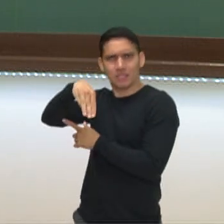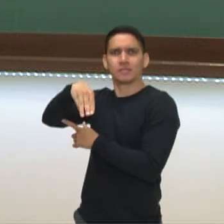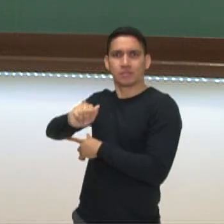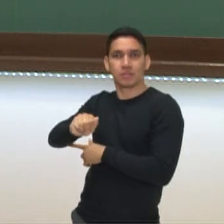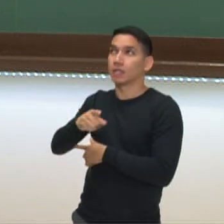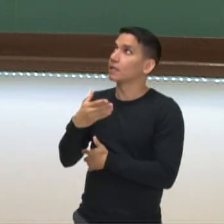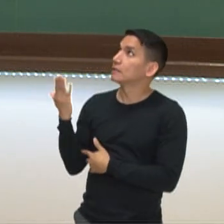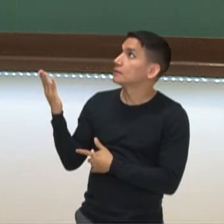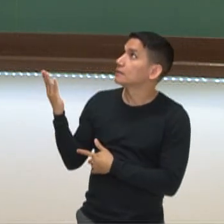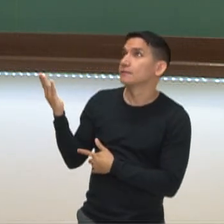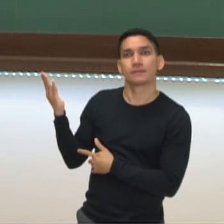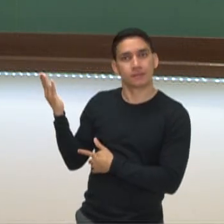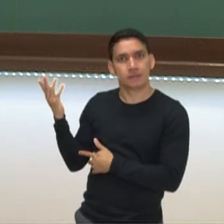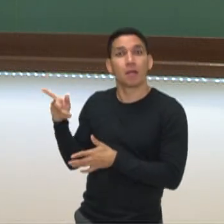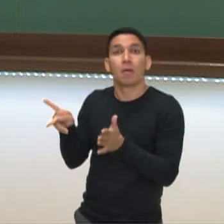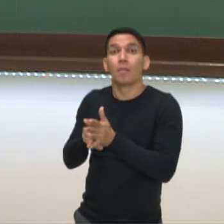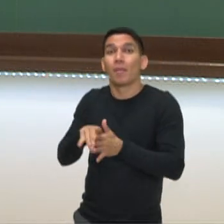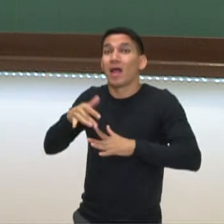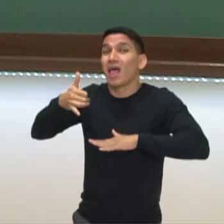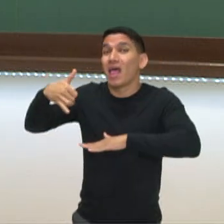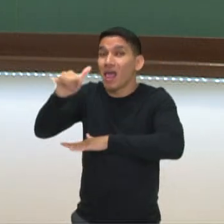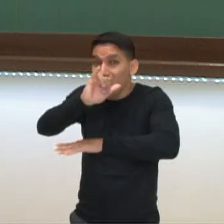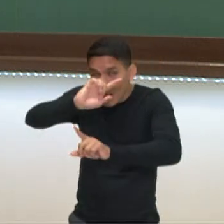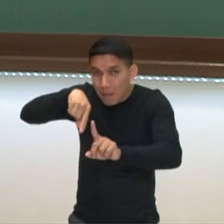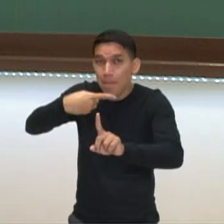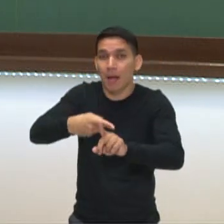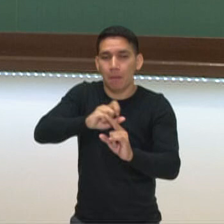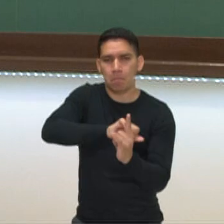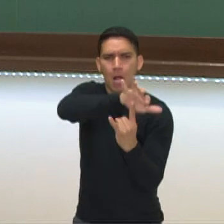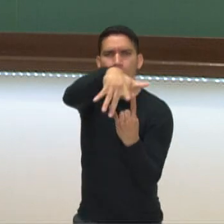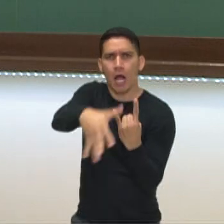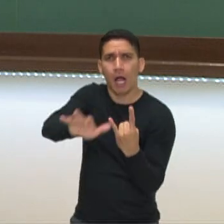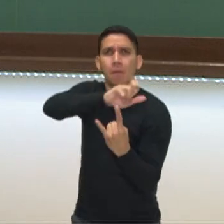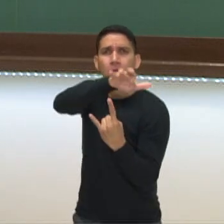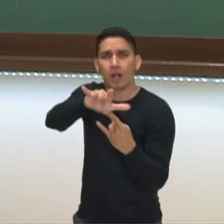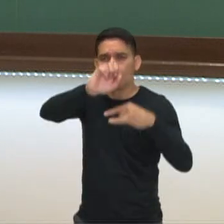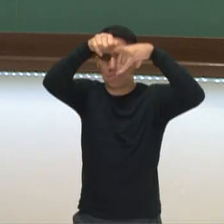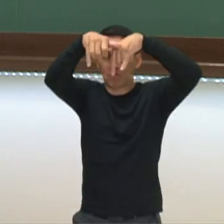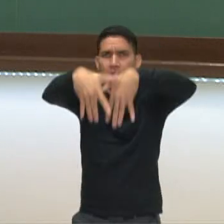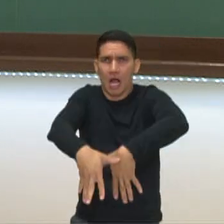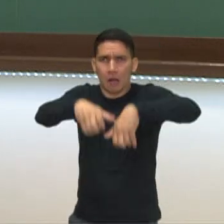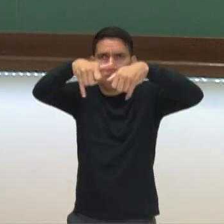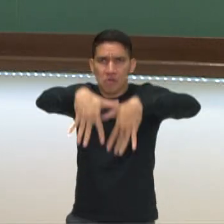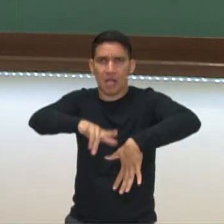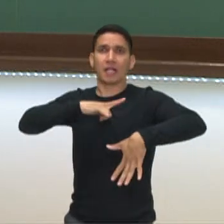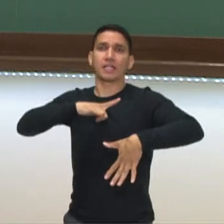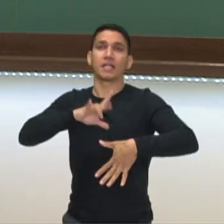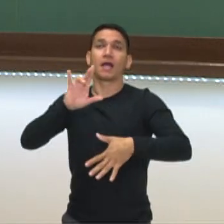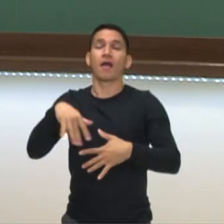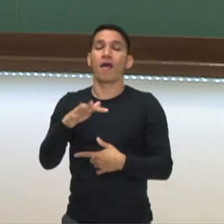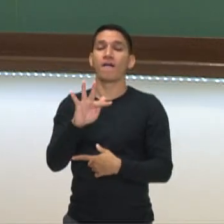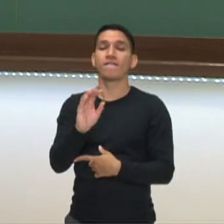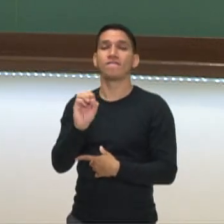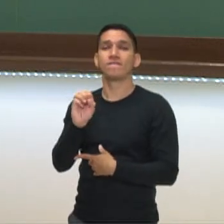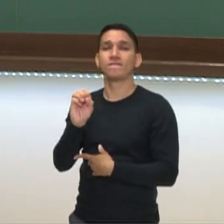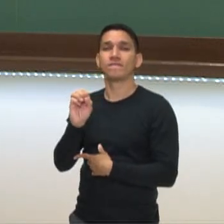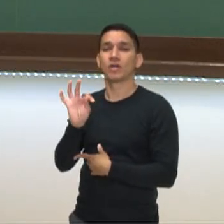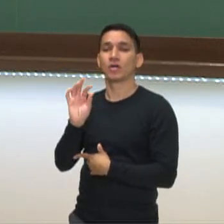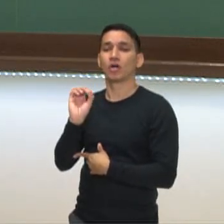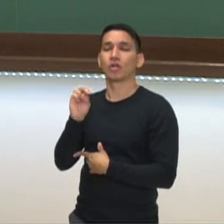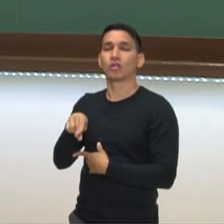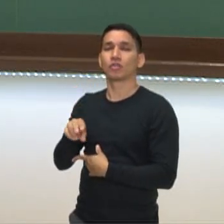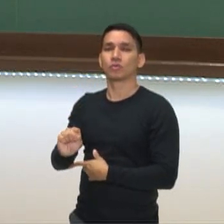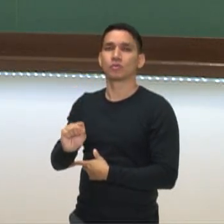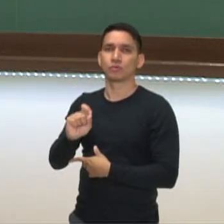Que é a corrente de energia e carga elétrica que está ocorrendo aqui. Tá bom? São fótons, tá? E